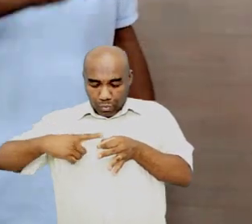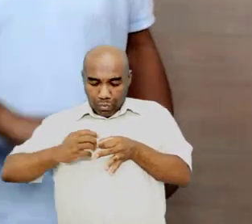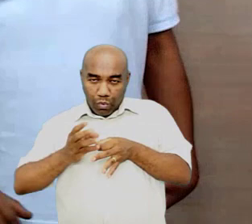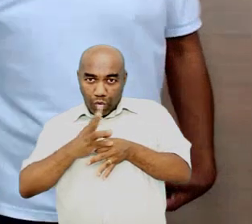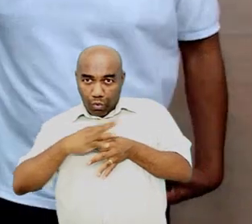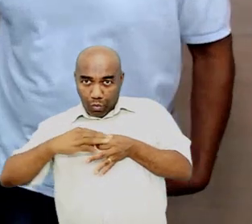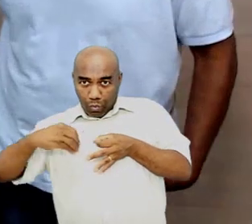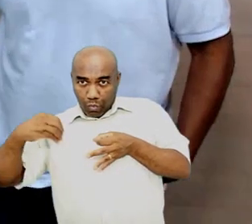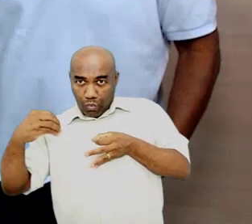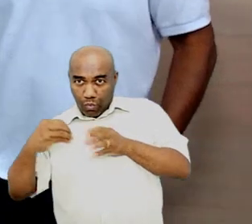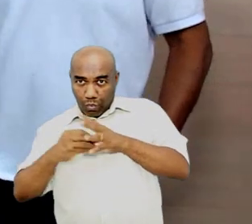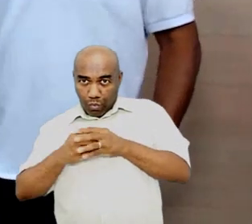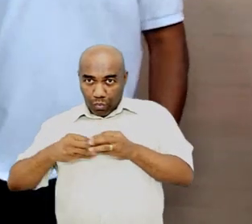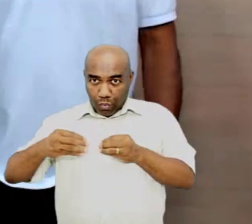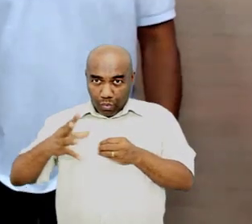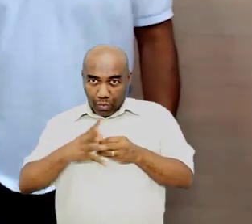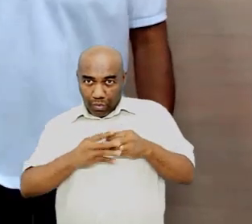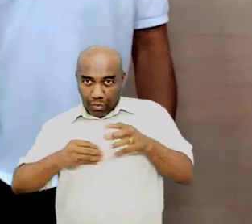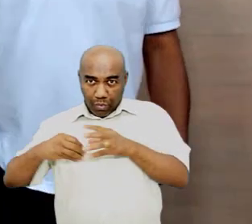que reveste o núcleo.